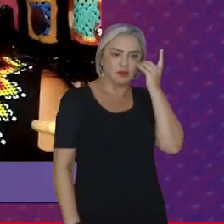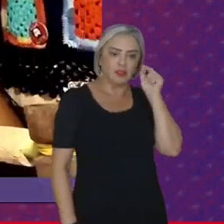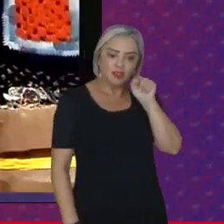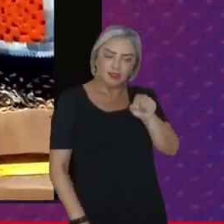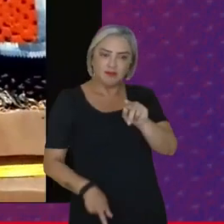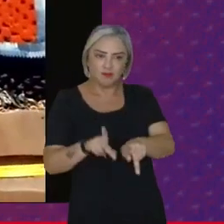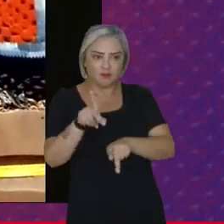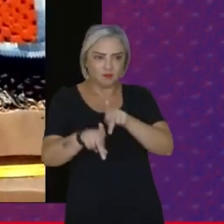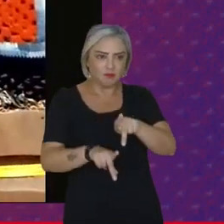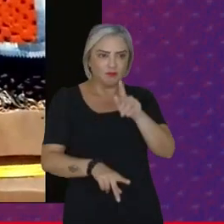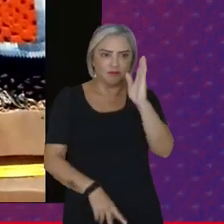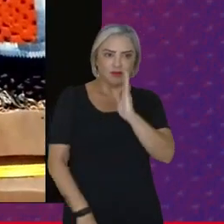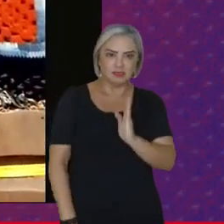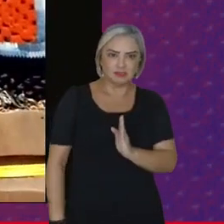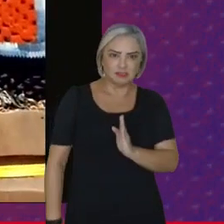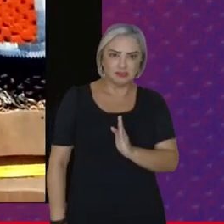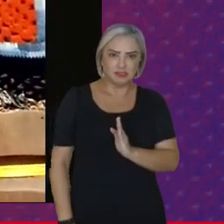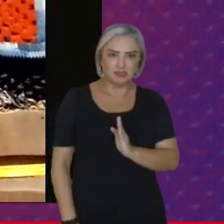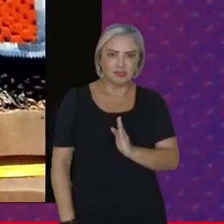povo brasileiro.